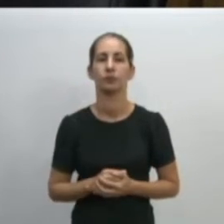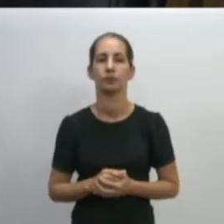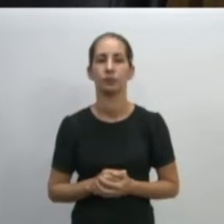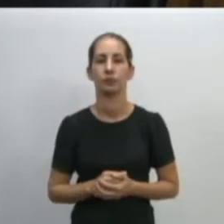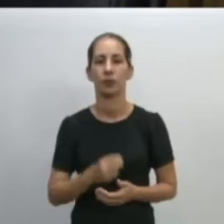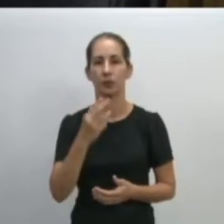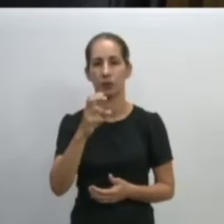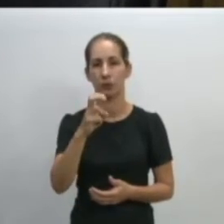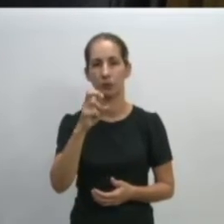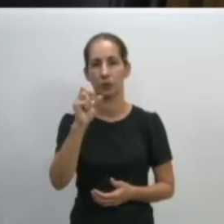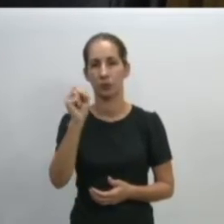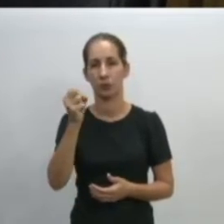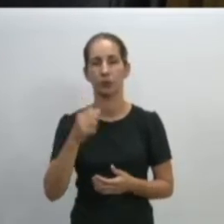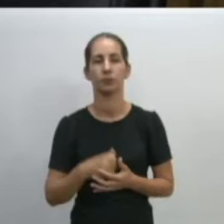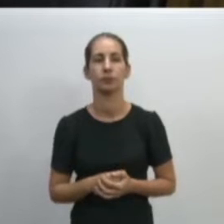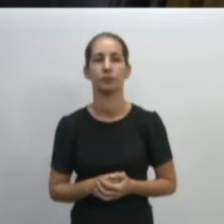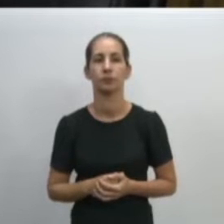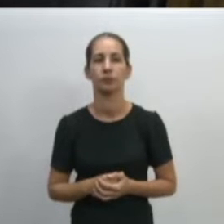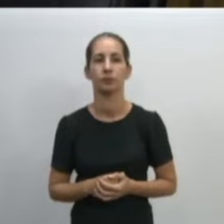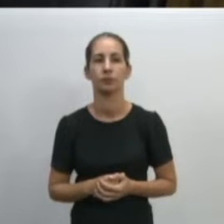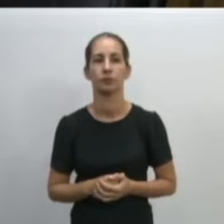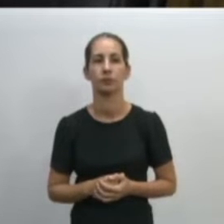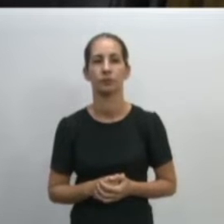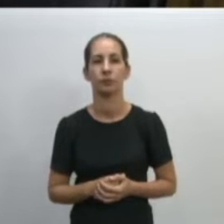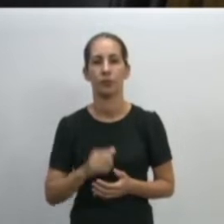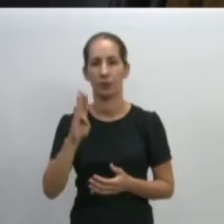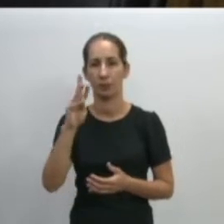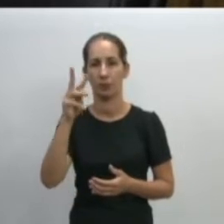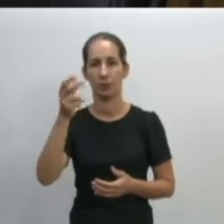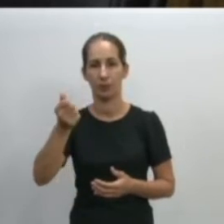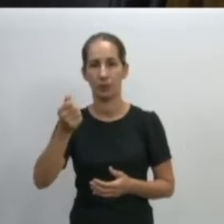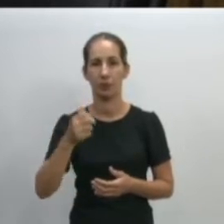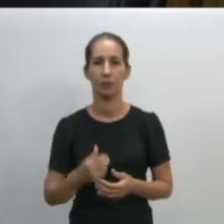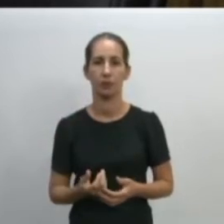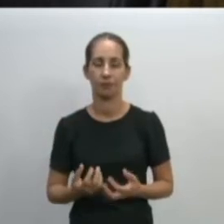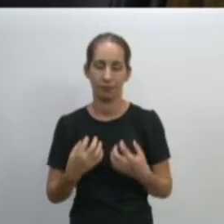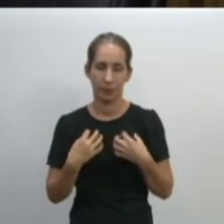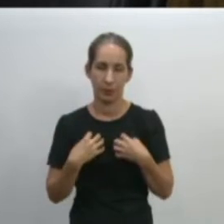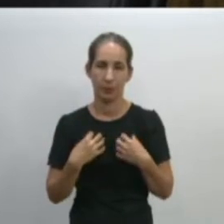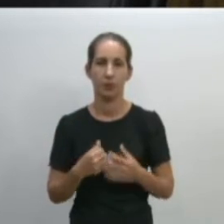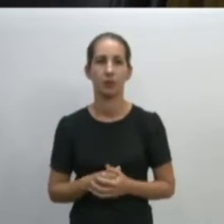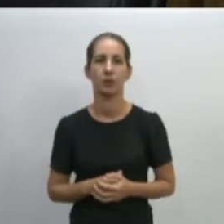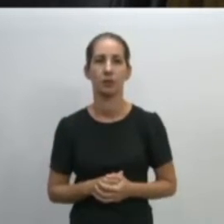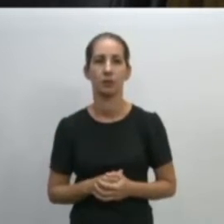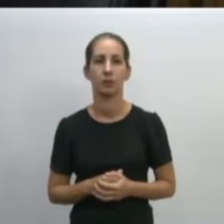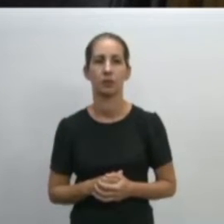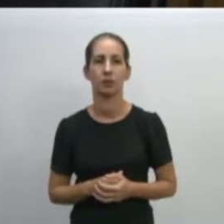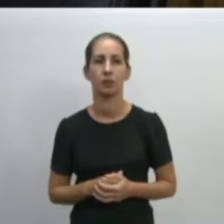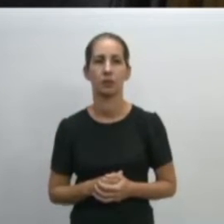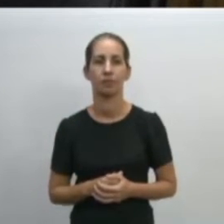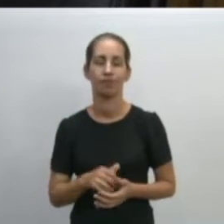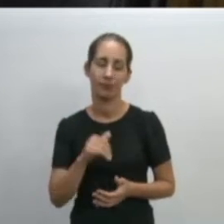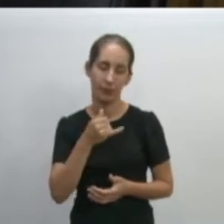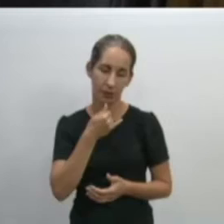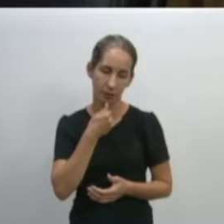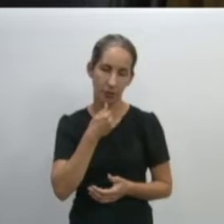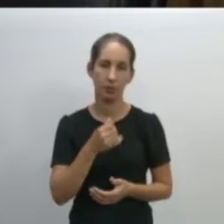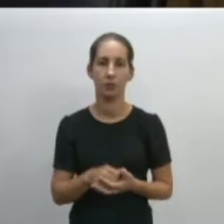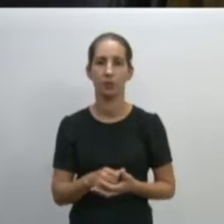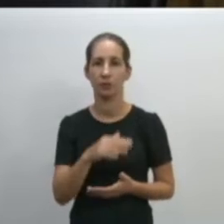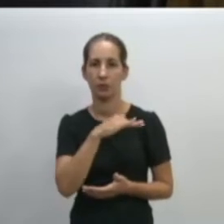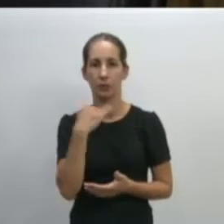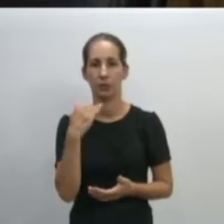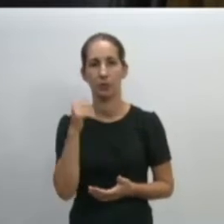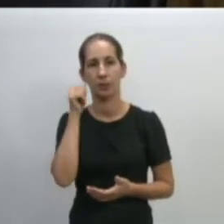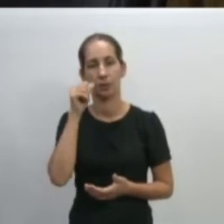Requerimento 58, vereadora Brisa Braque, moção de profundo pesar pelo falecimento